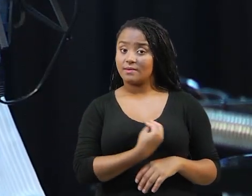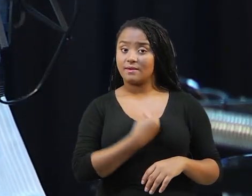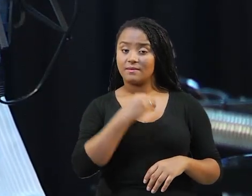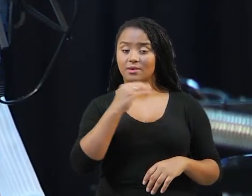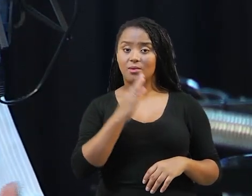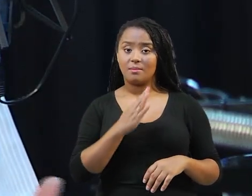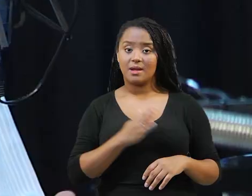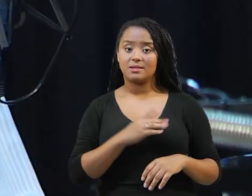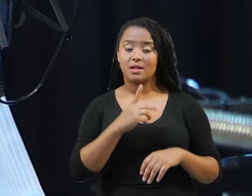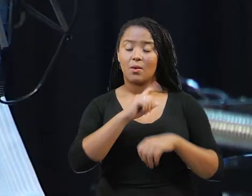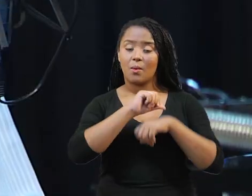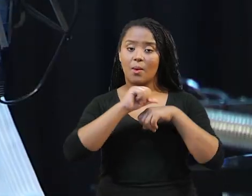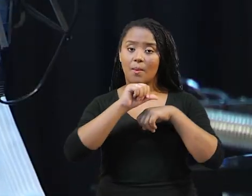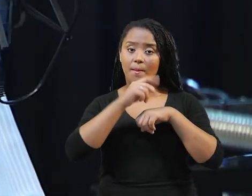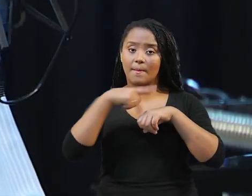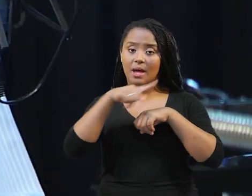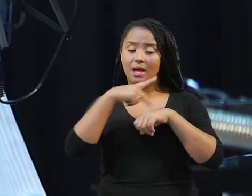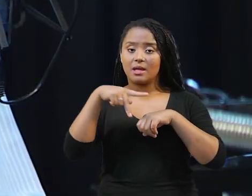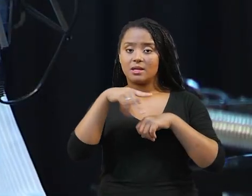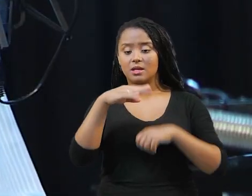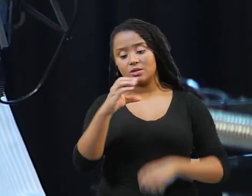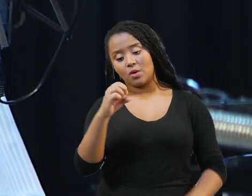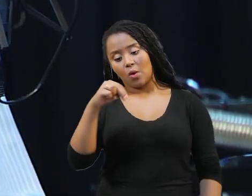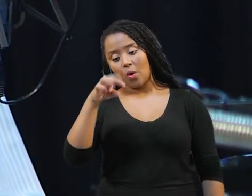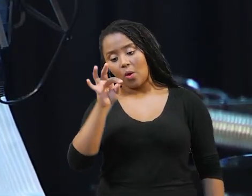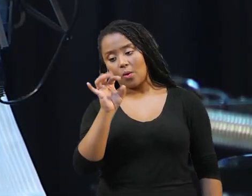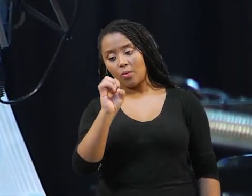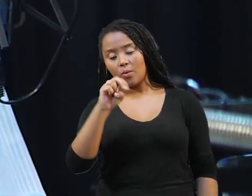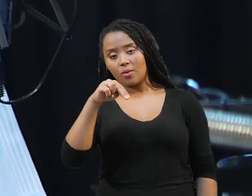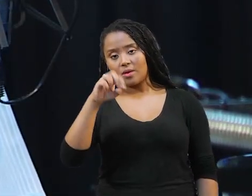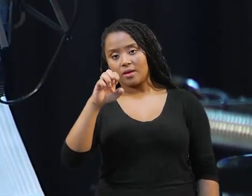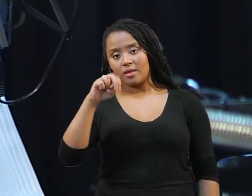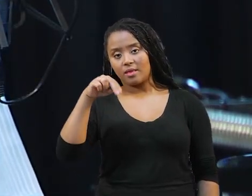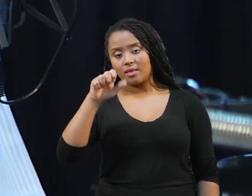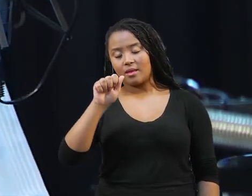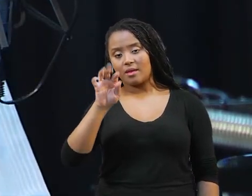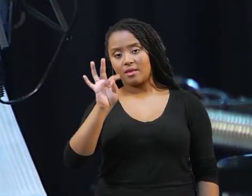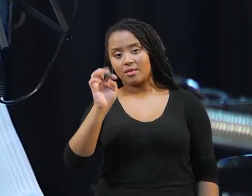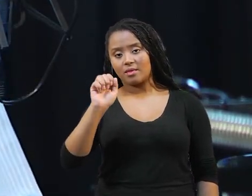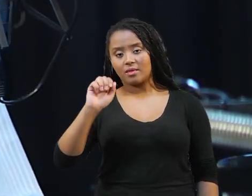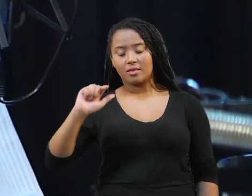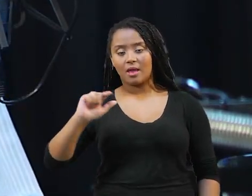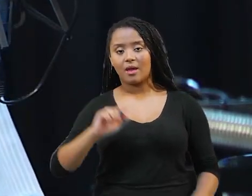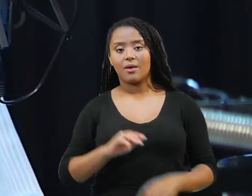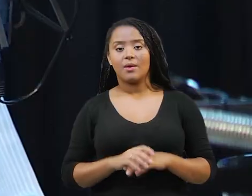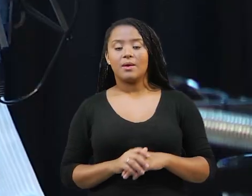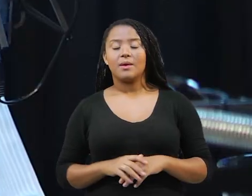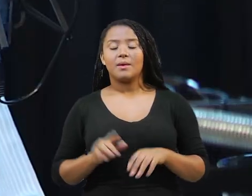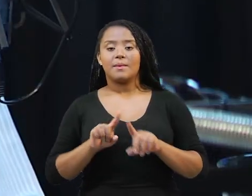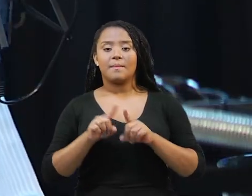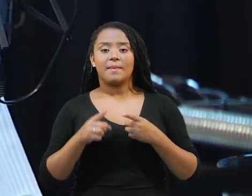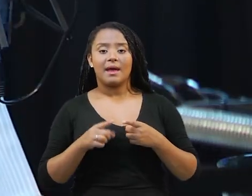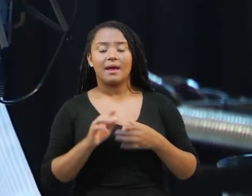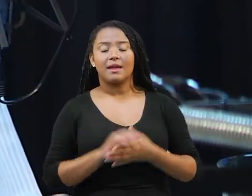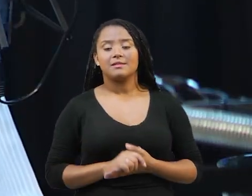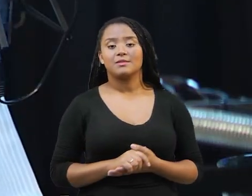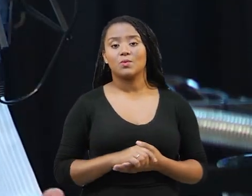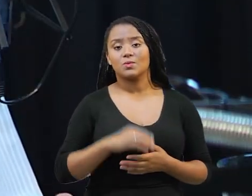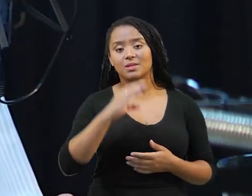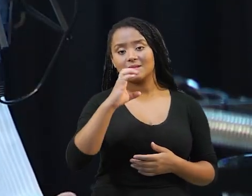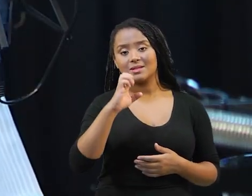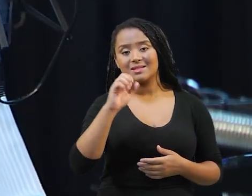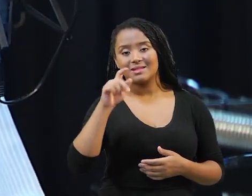país continental, né? Como o presidente que me antecedeu já disse uma vez, o